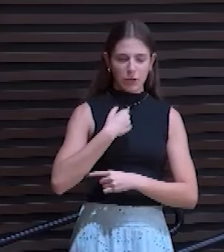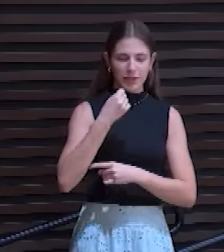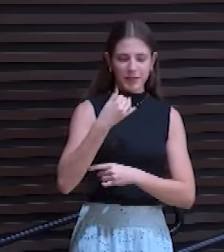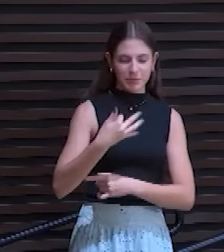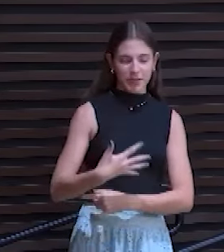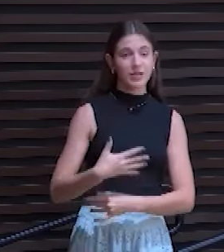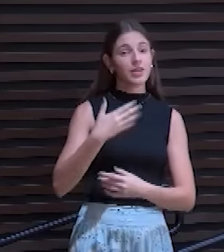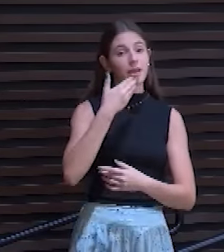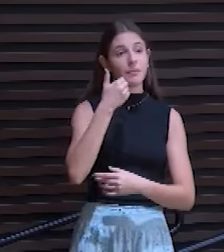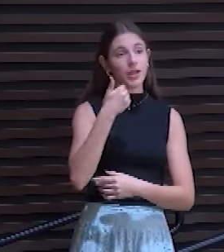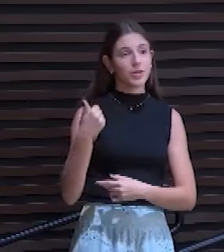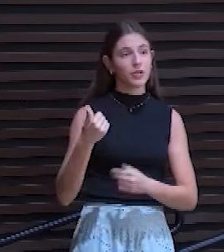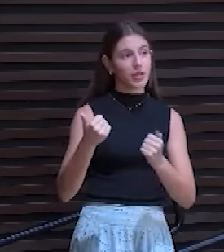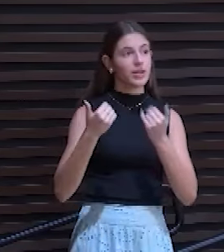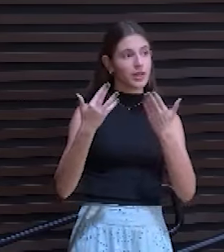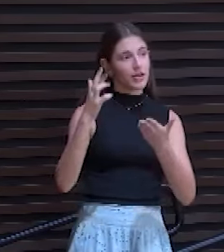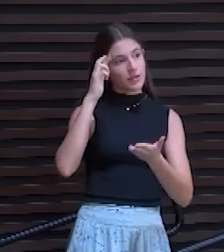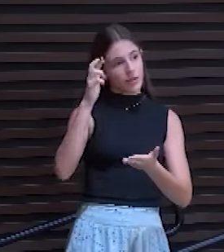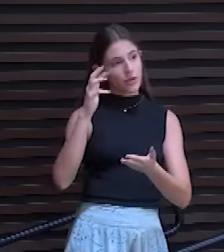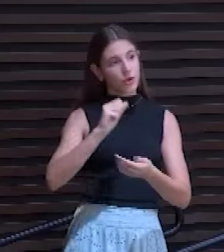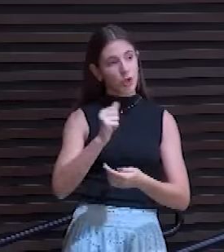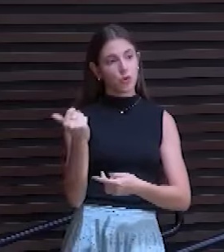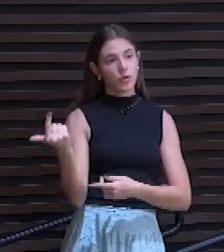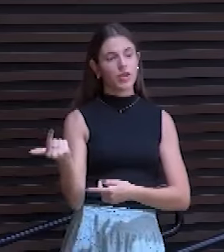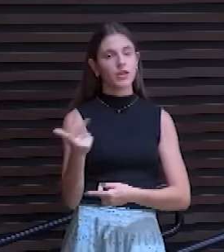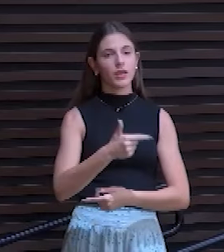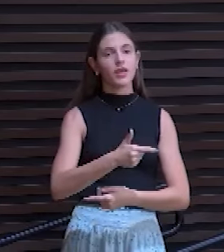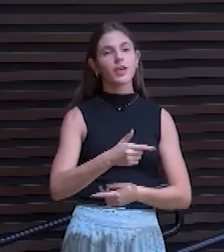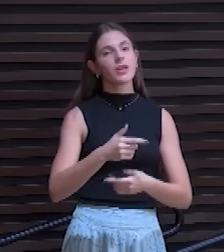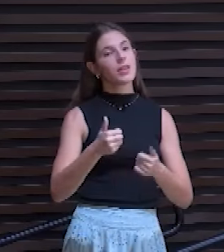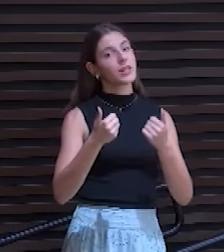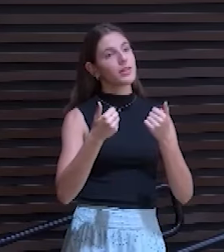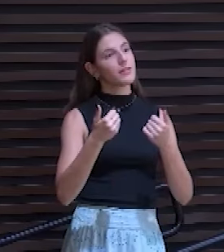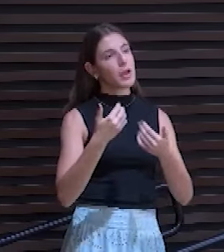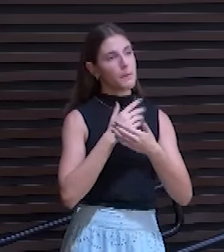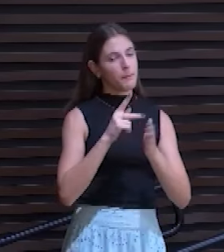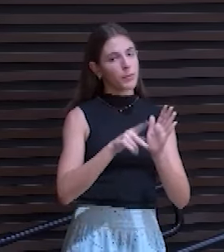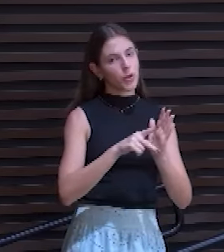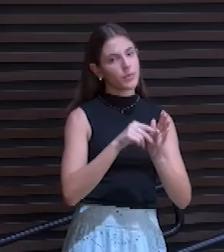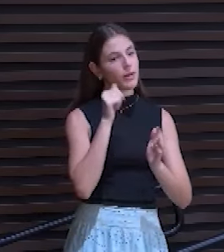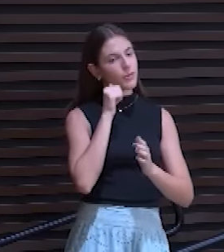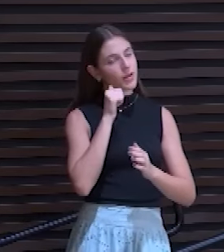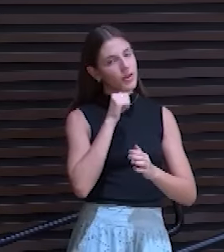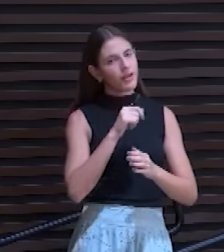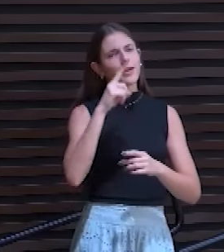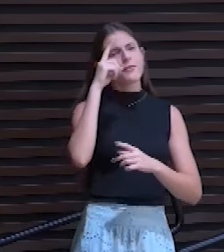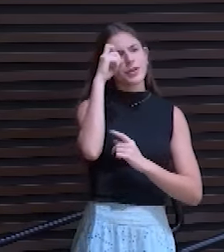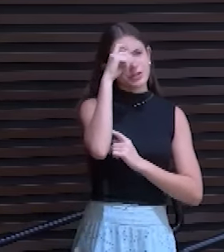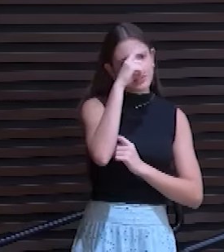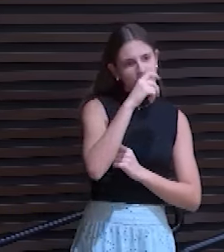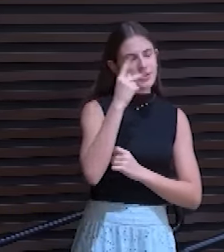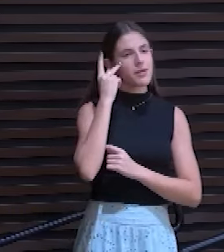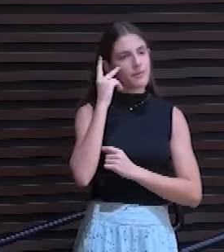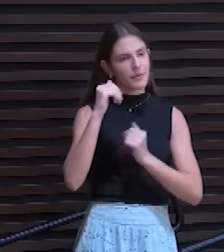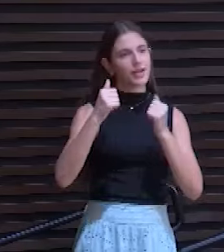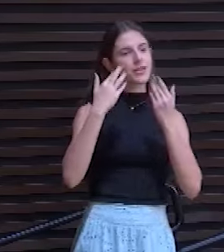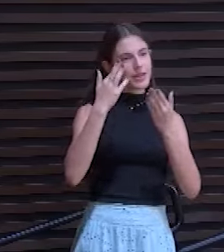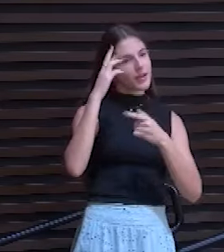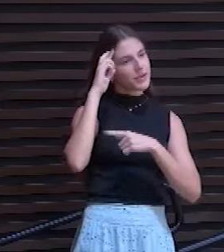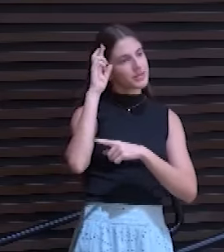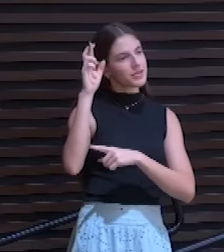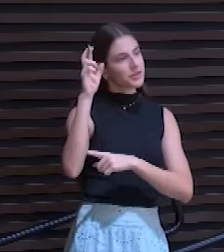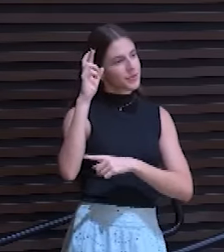Senhor do que ficar com ela. E aí, olha, deu um trabalho para aquela mãe largar aquele bebê para consagrar.